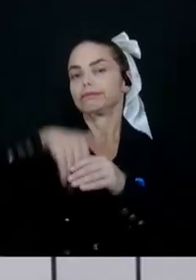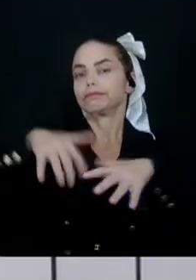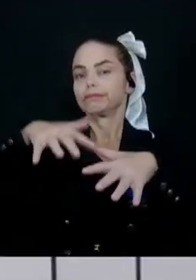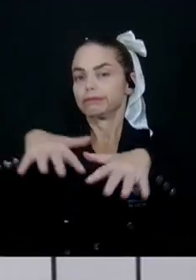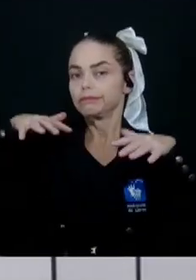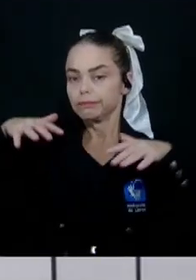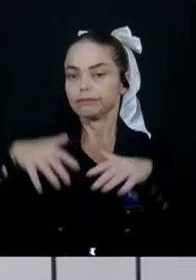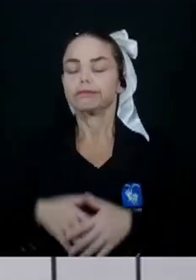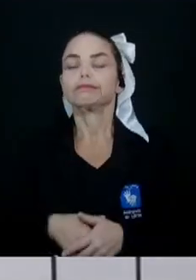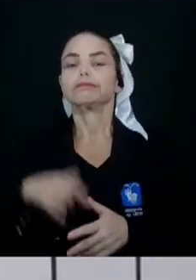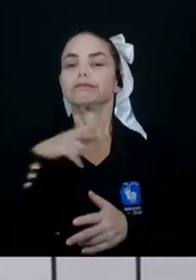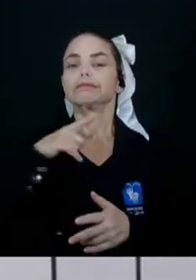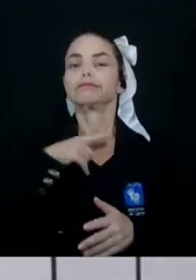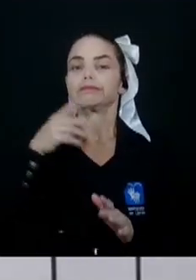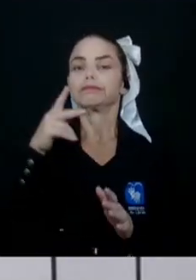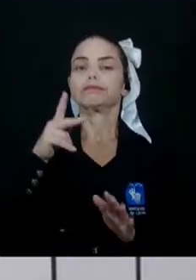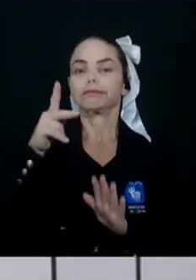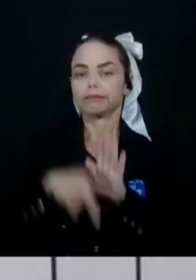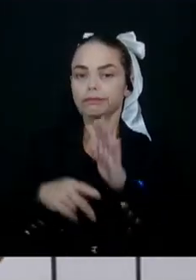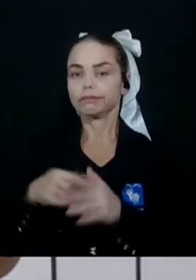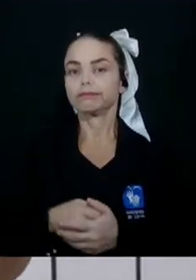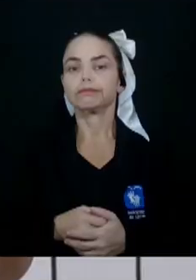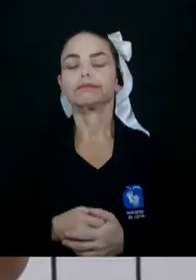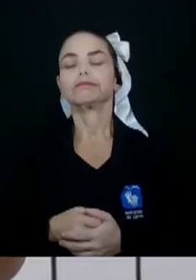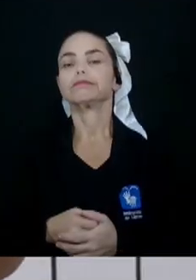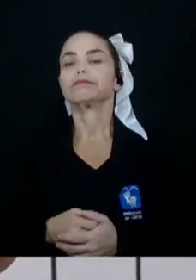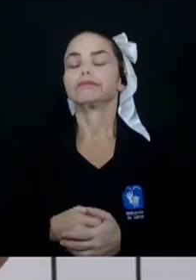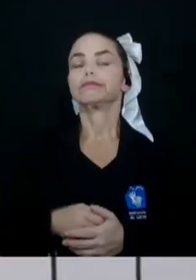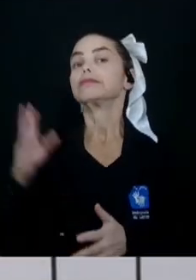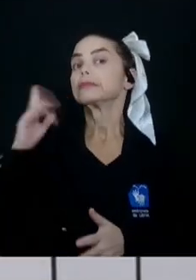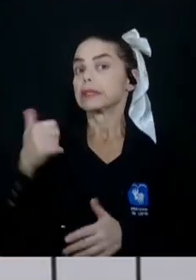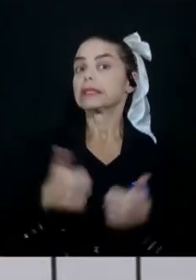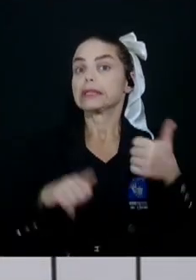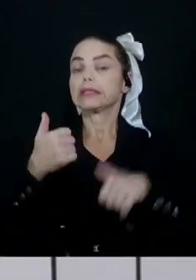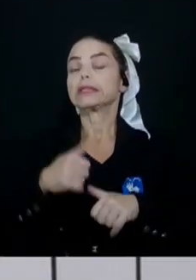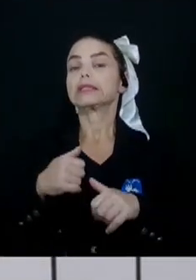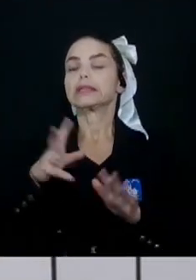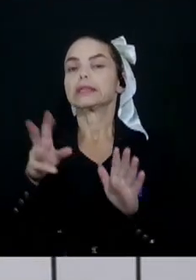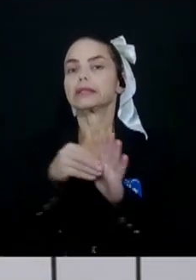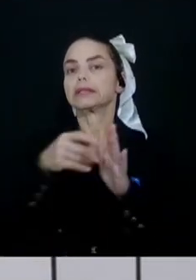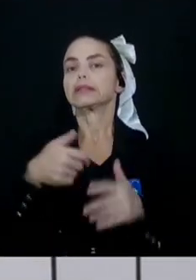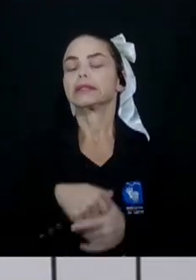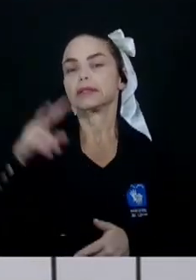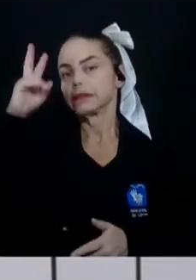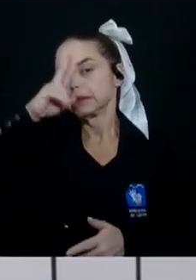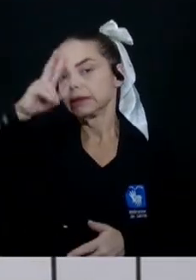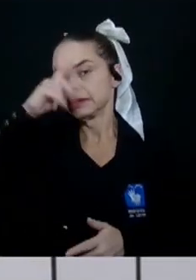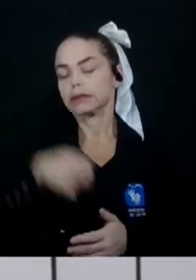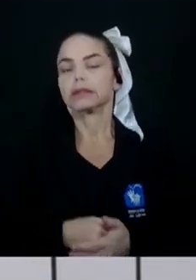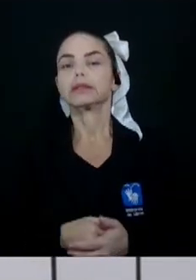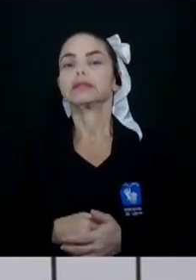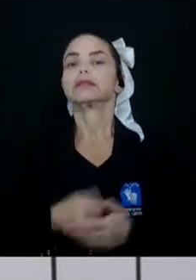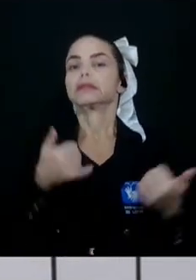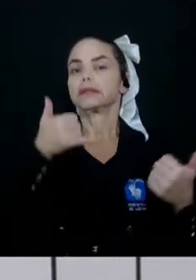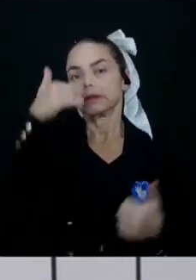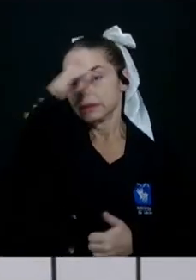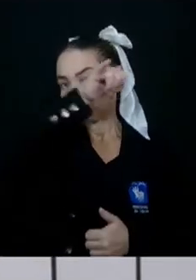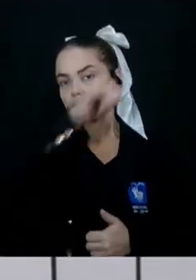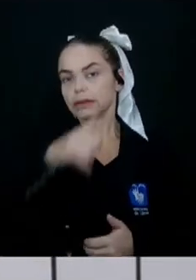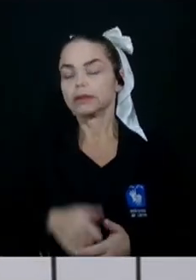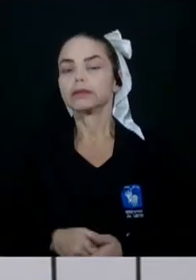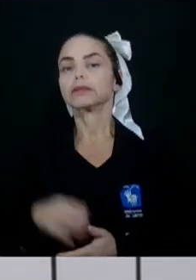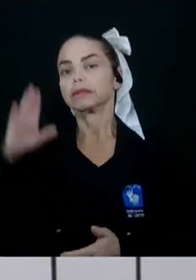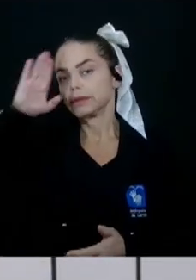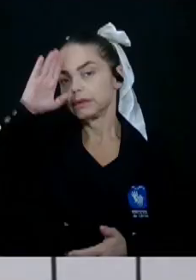um projeto, olha só, ele foi protocolado e quer reforçar as ações de prevenção contra uma das principais causas